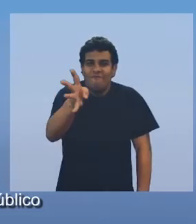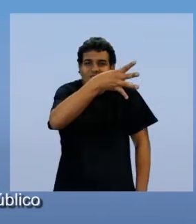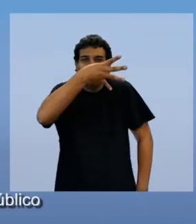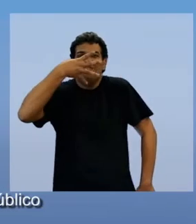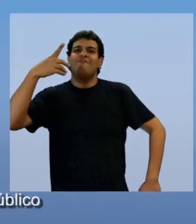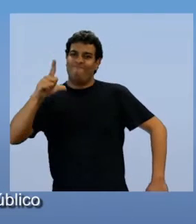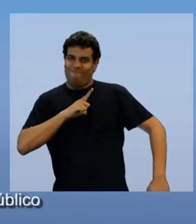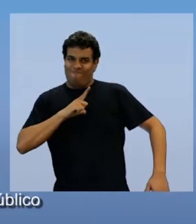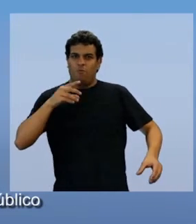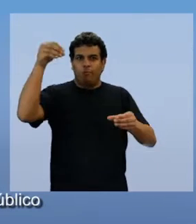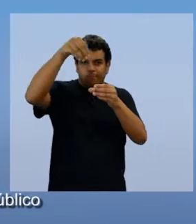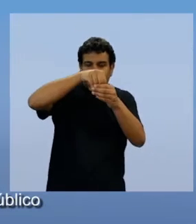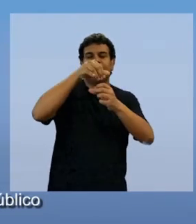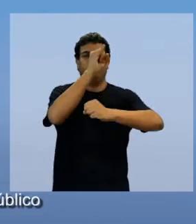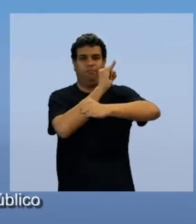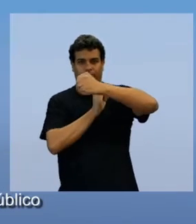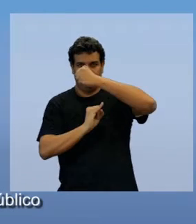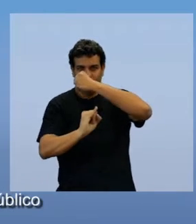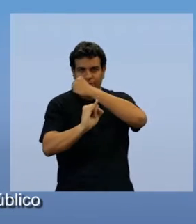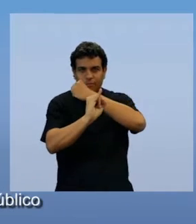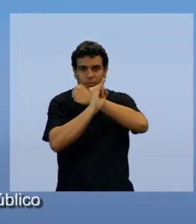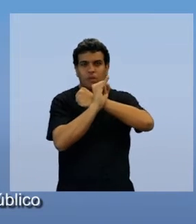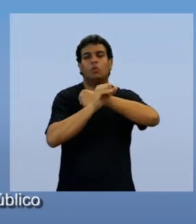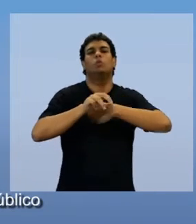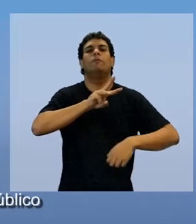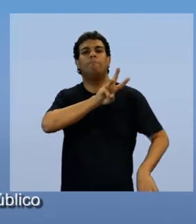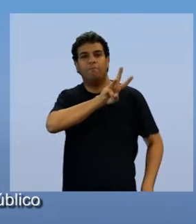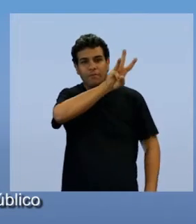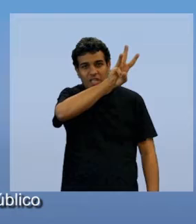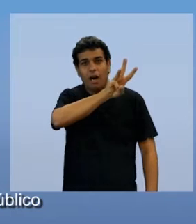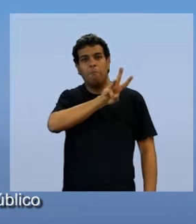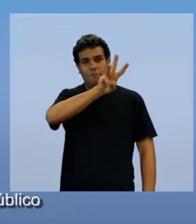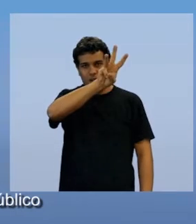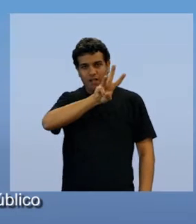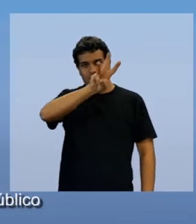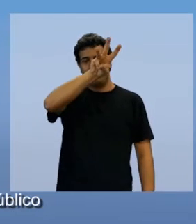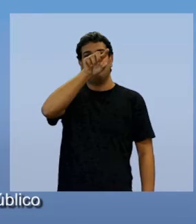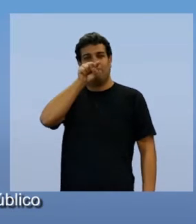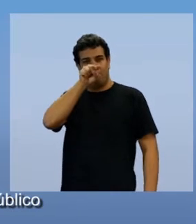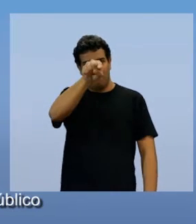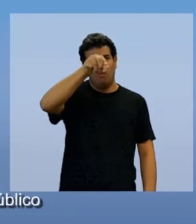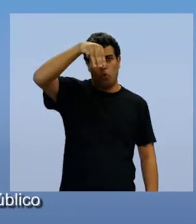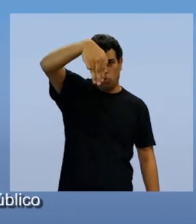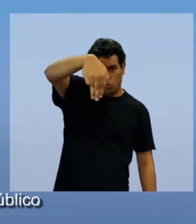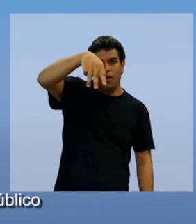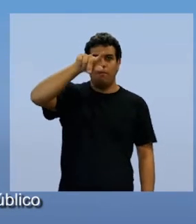Pelo formulário eletrônico, disponível no sítio do Ministério Público na internet,